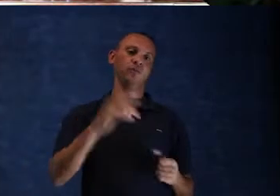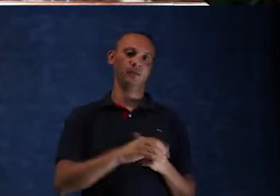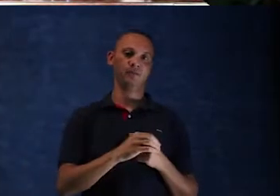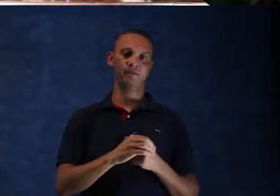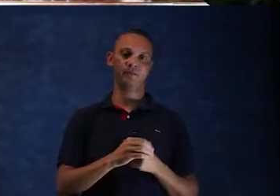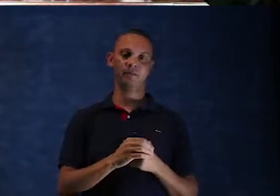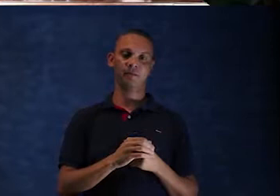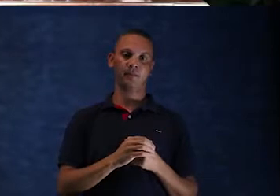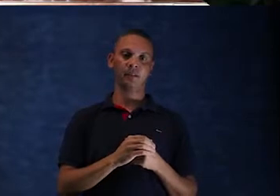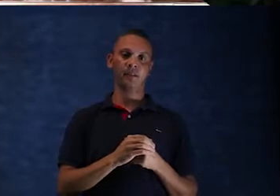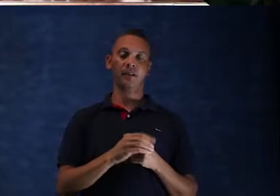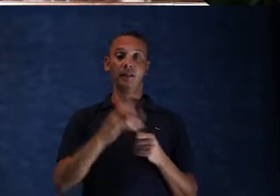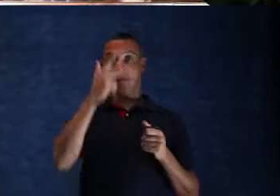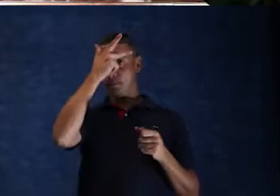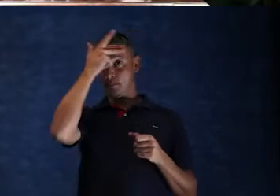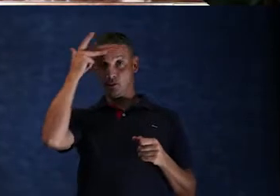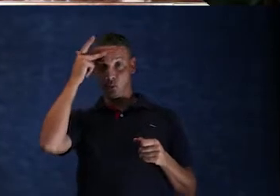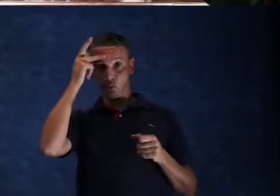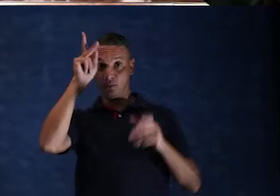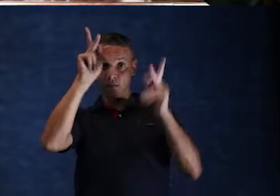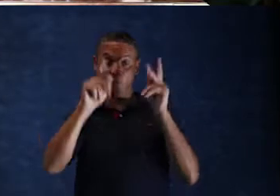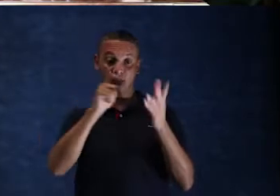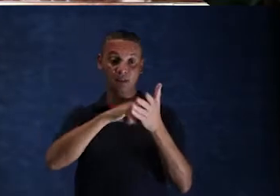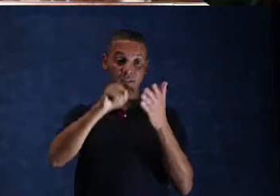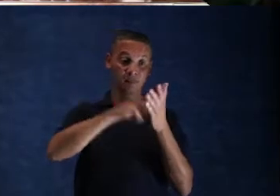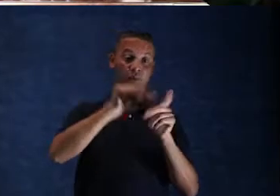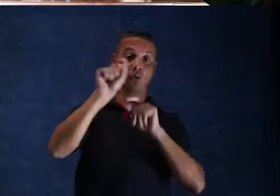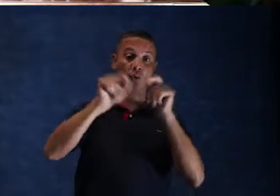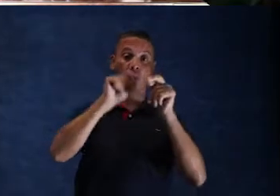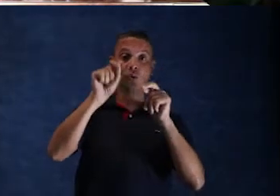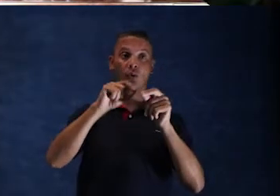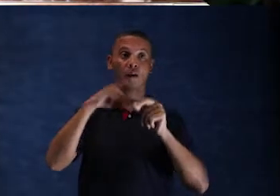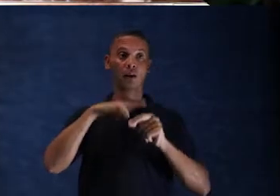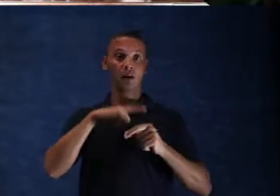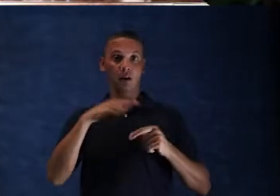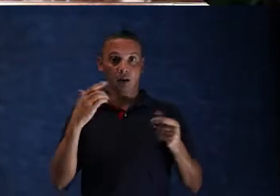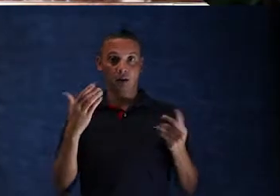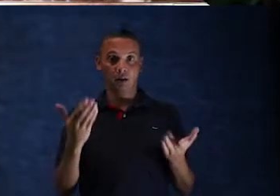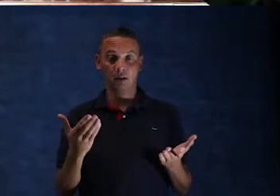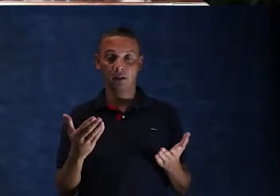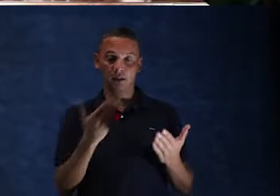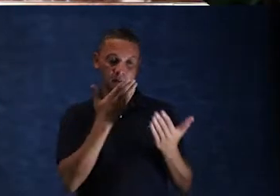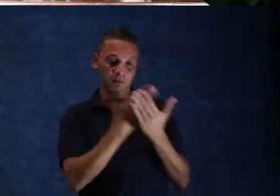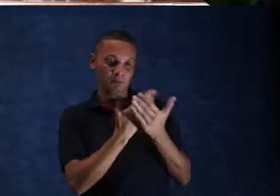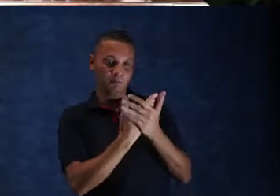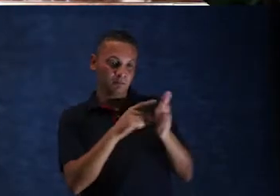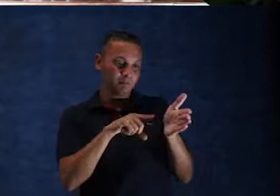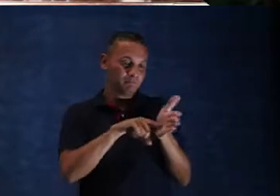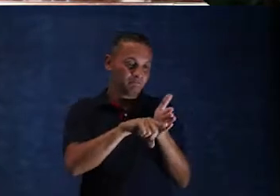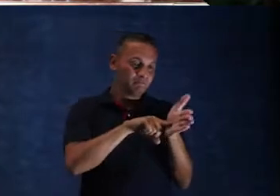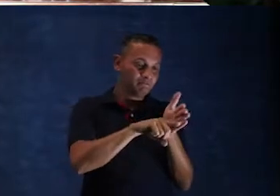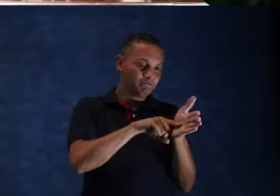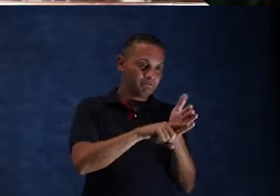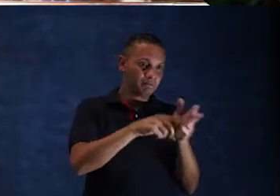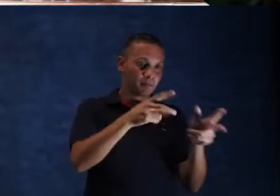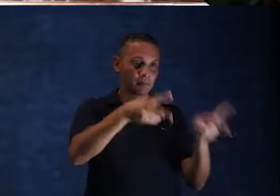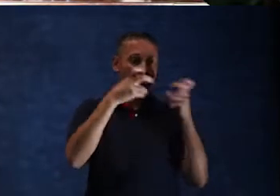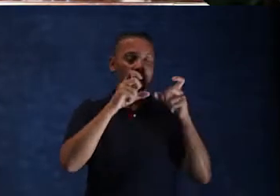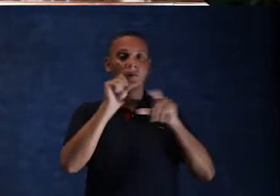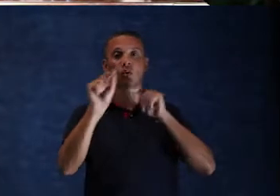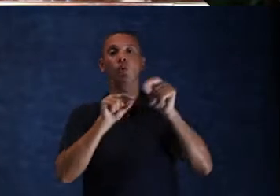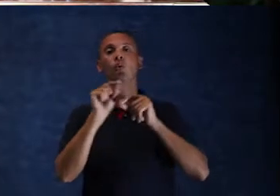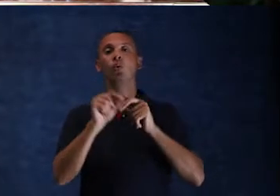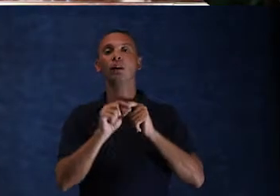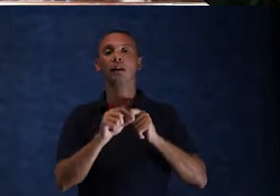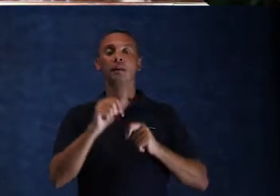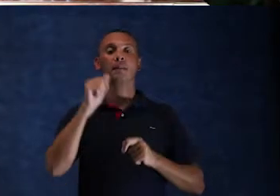que a Fortuna Crítica tem escrito, né? O que a Fortuna Crítica dela tem revelado, O que os estudiosos da obra dela têm comentado